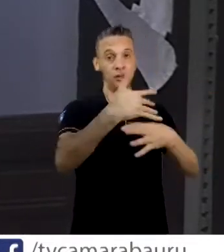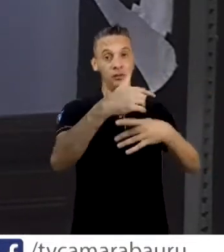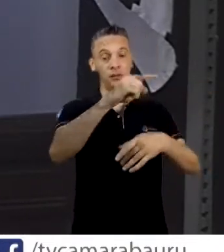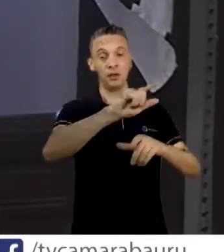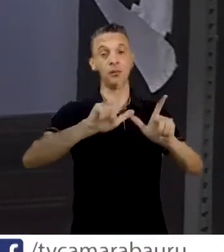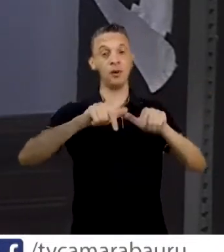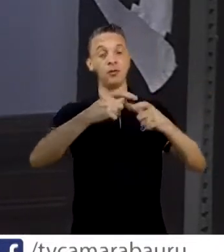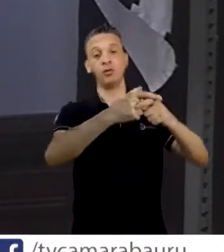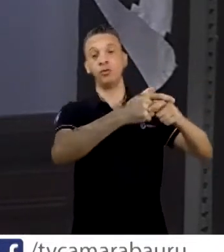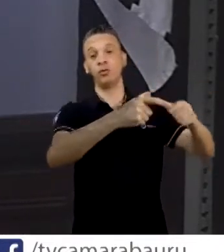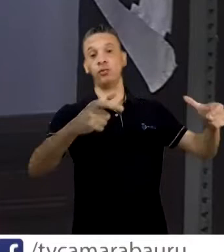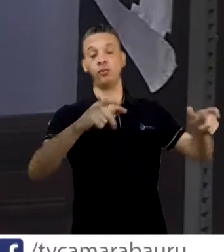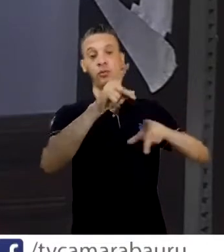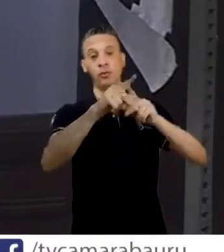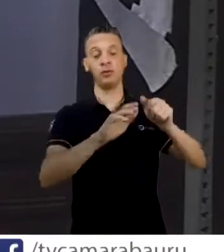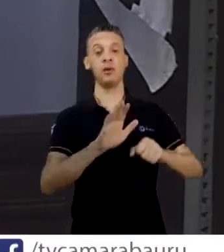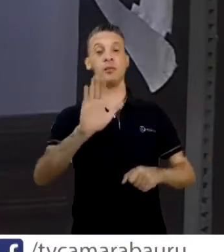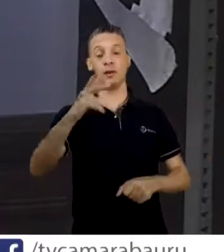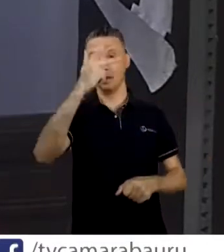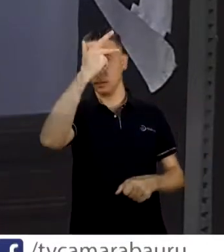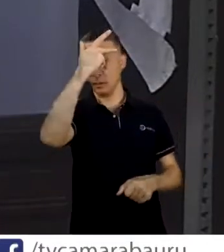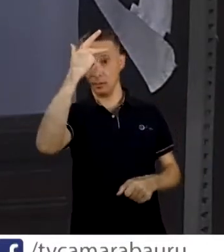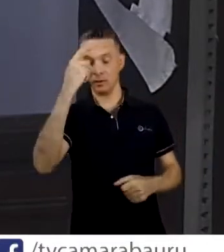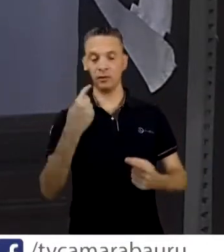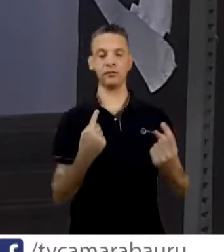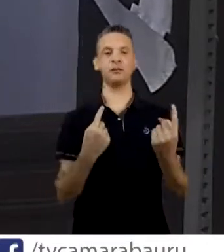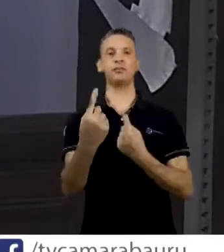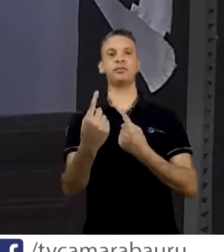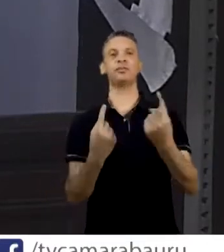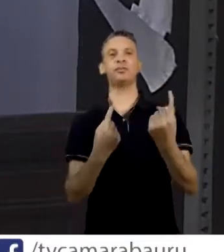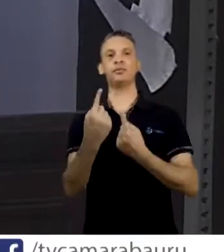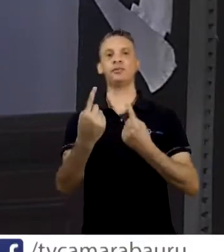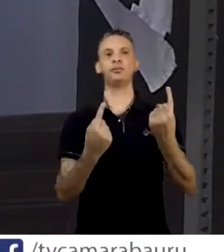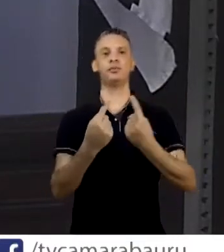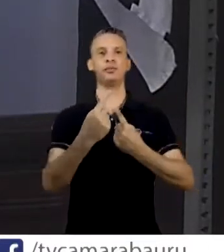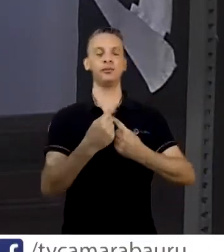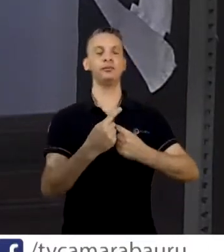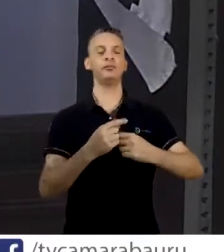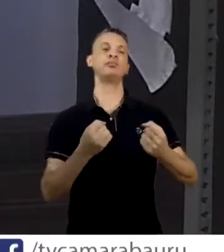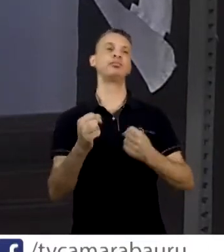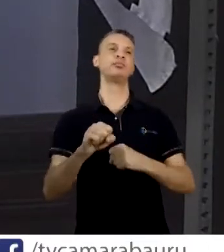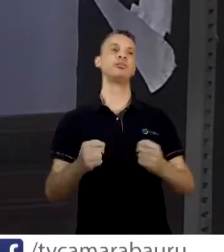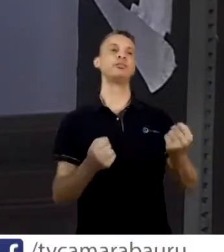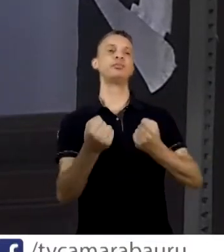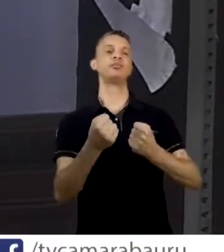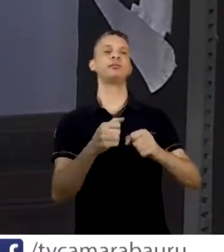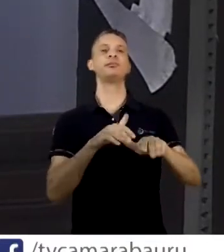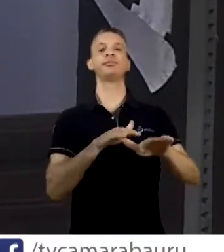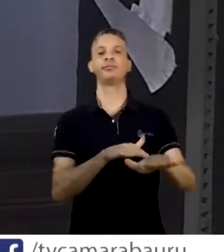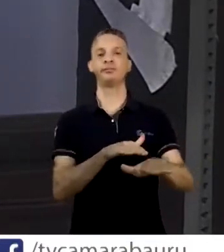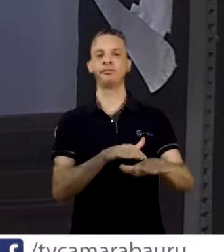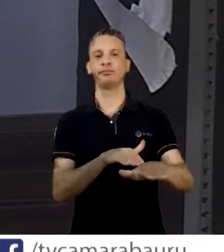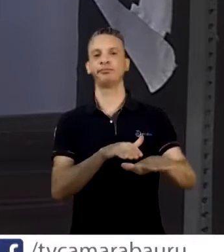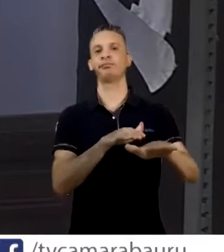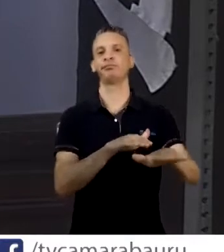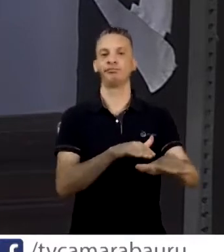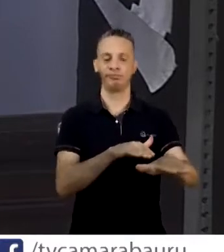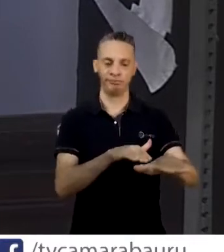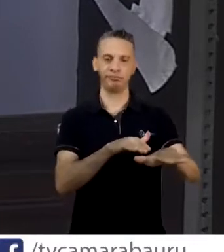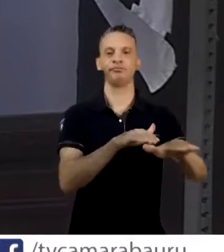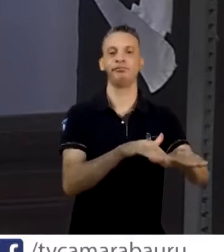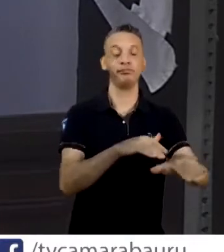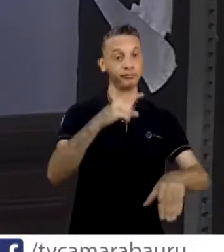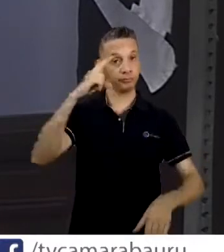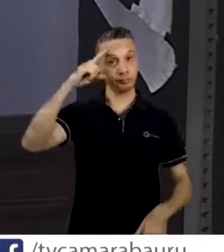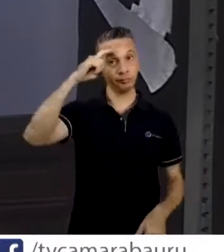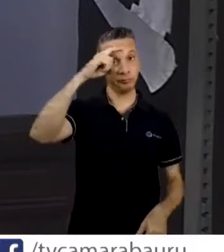Mas para atravessar em horário de pico ali naquele viaduto da Vila São Paulo, está de fato difícil, ou seja, já está